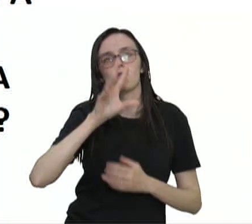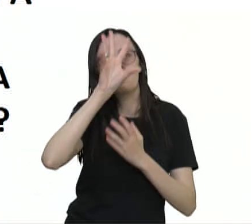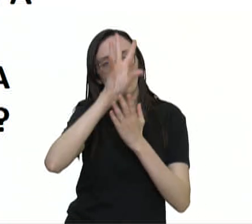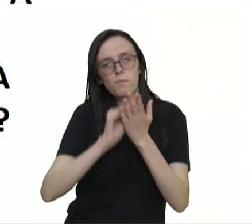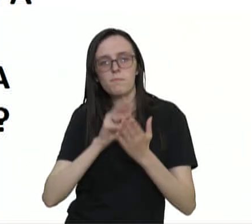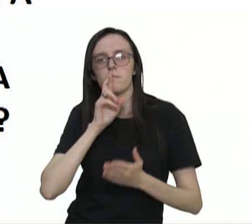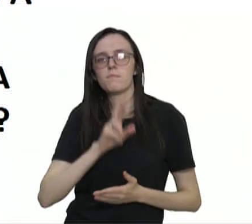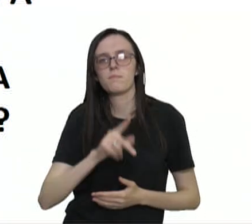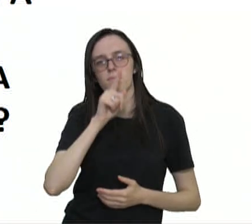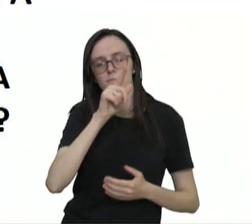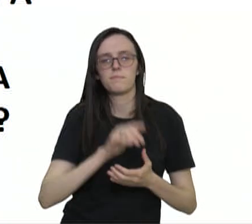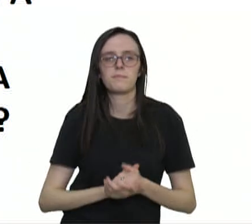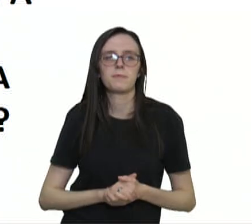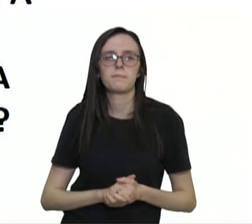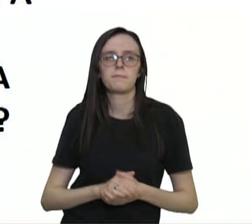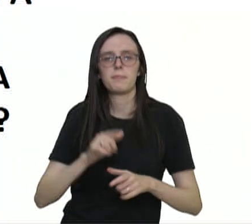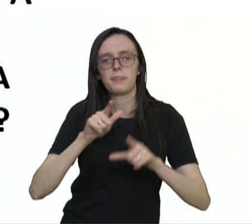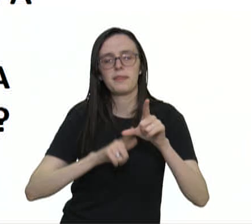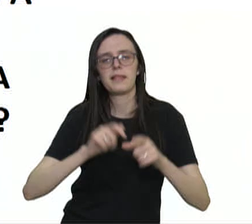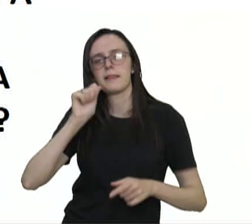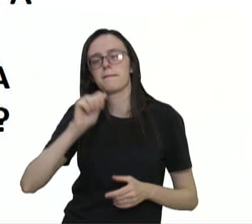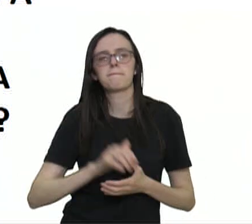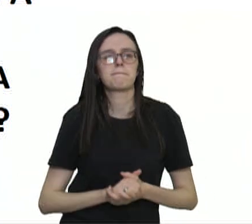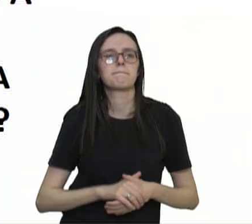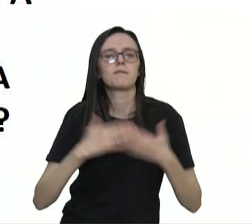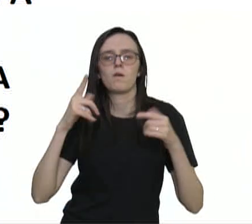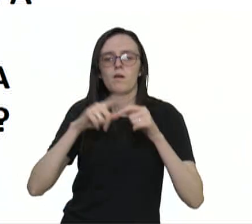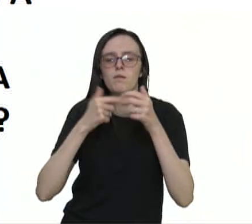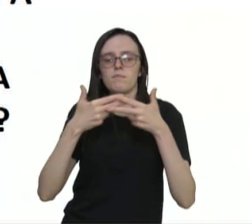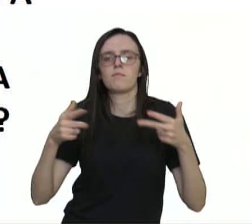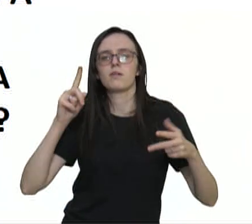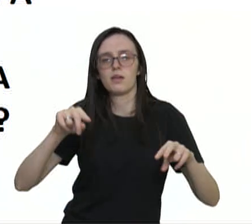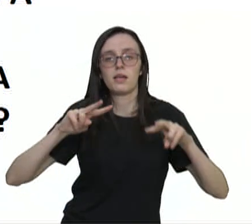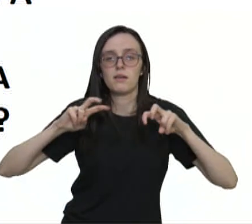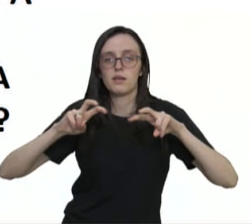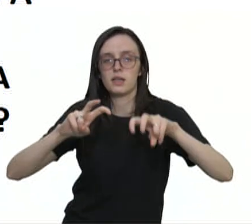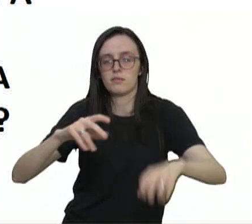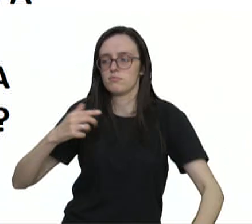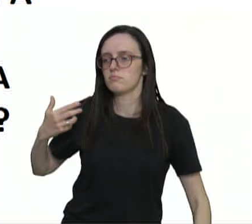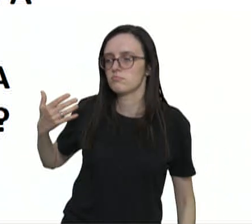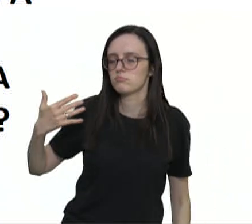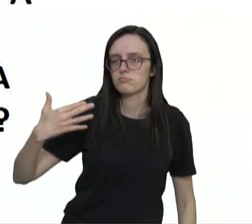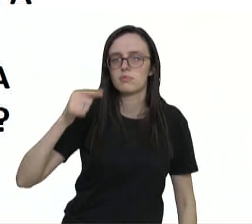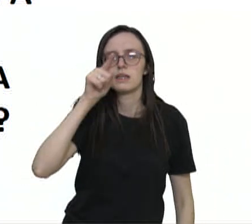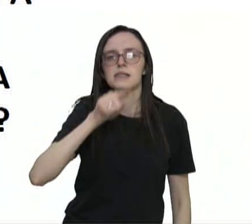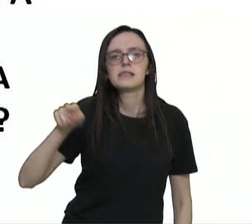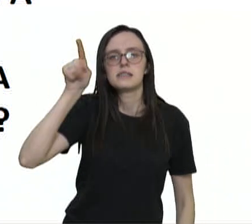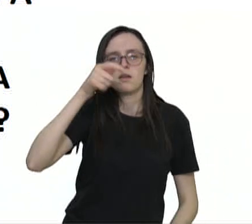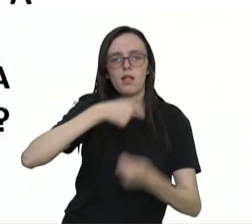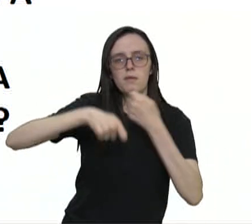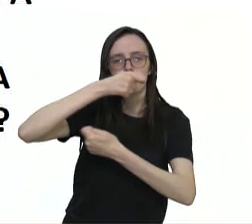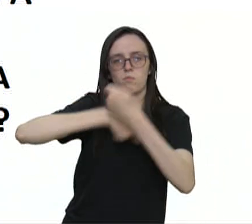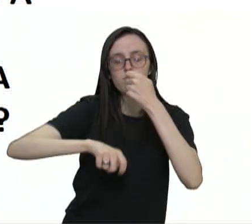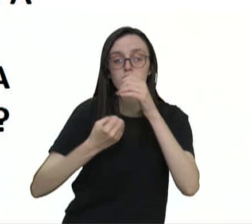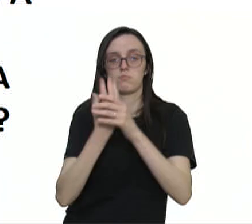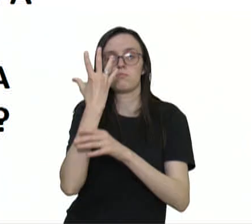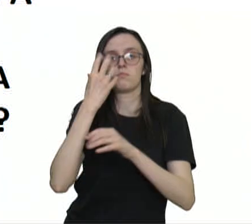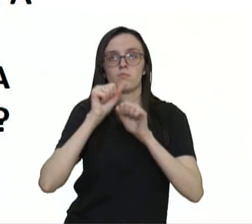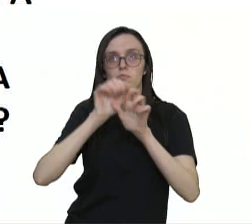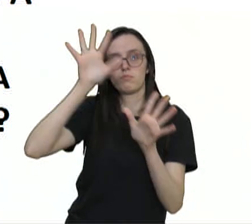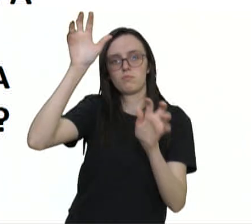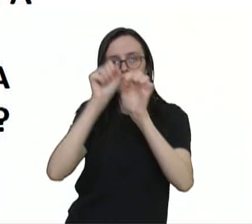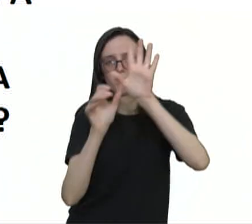copiar e responder. A letra A. Quais produtos foram explorados ao longo dos ciclos econômicos na formação do